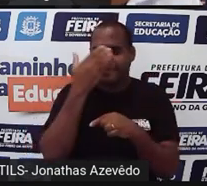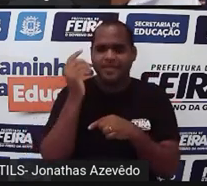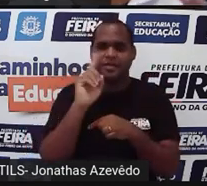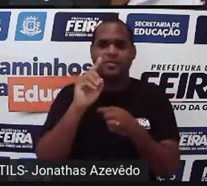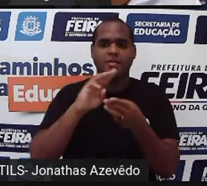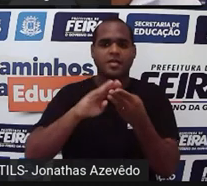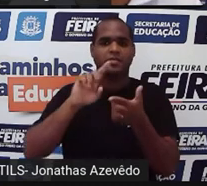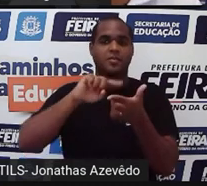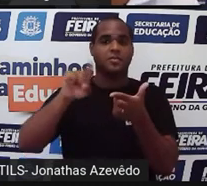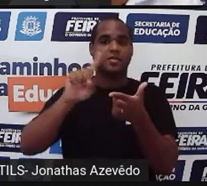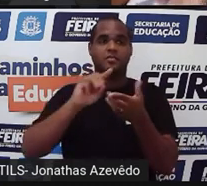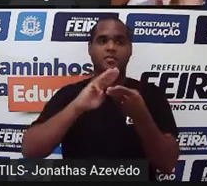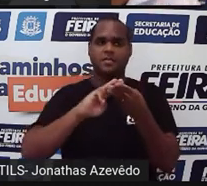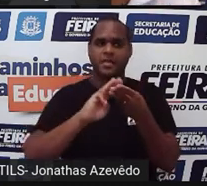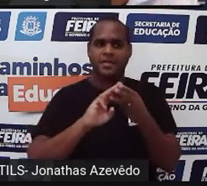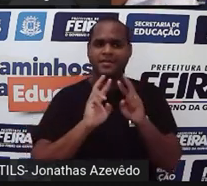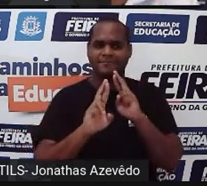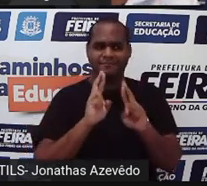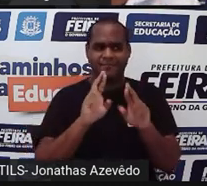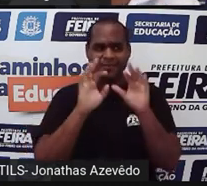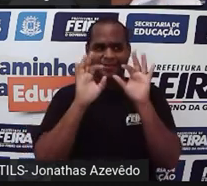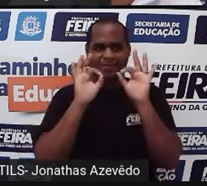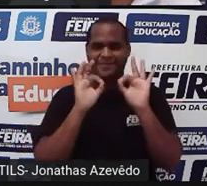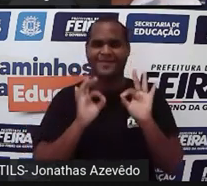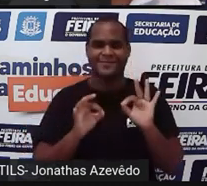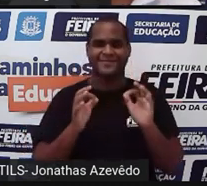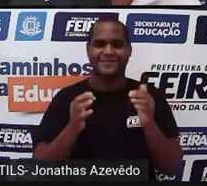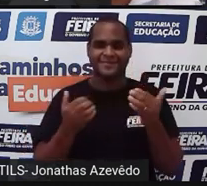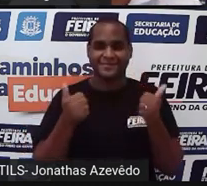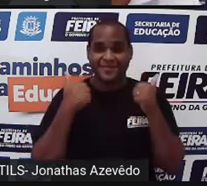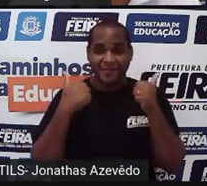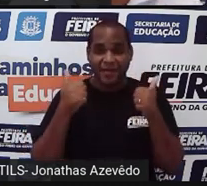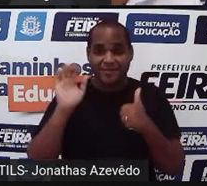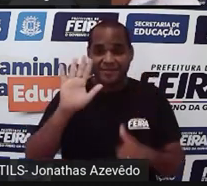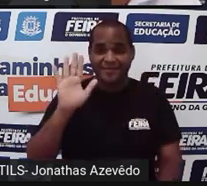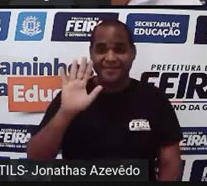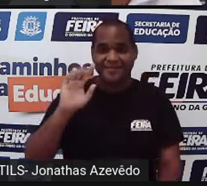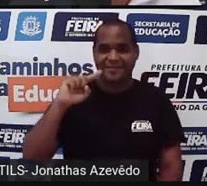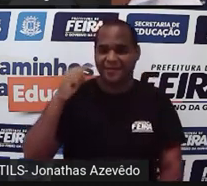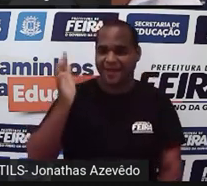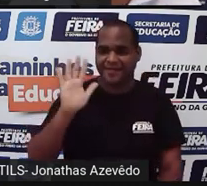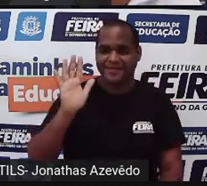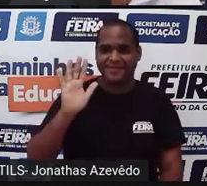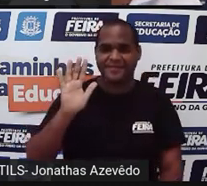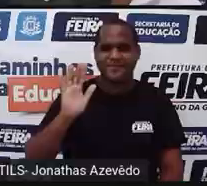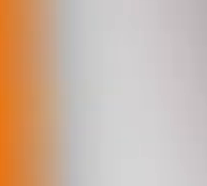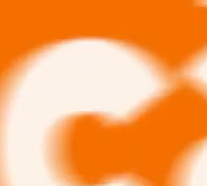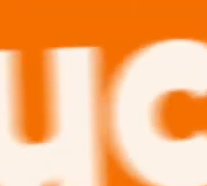esquece, matemática não é problema, matemática é solução. Até a próxima. Bye, bye.